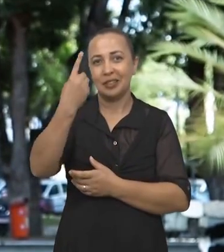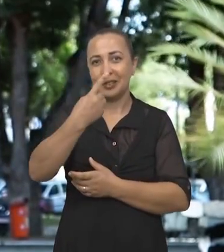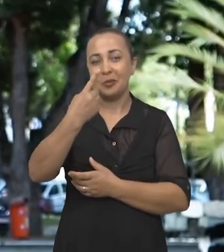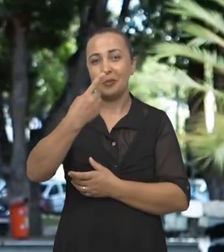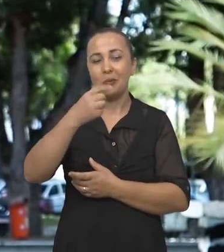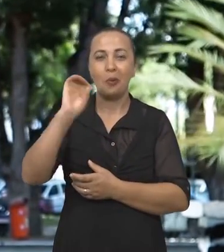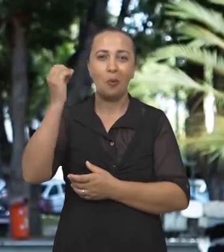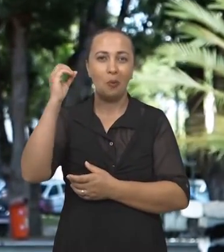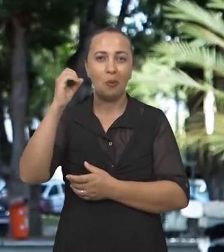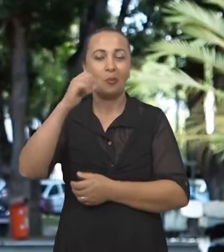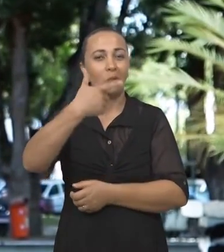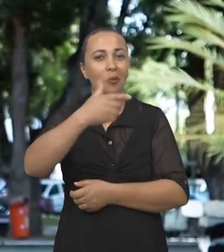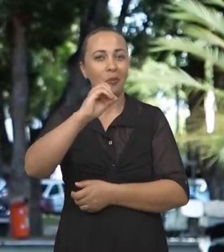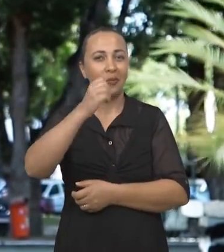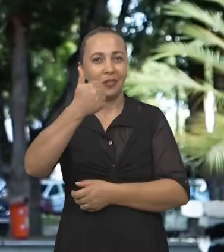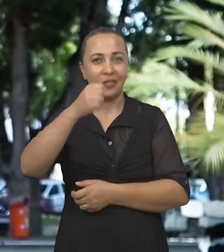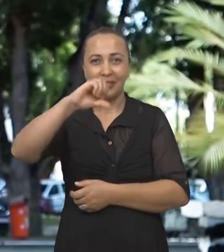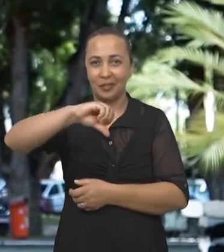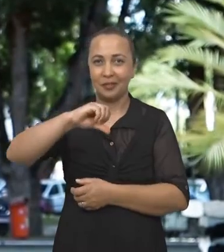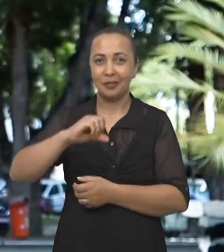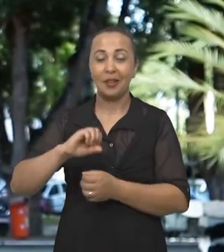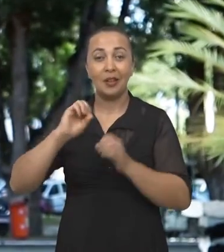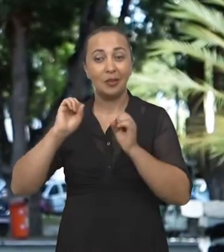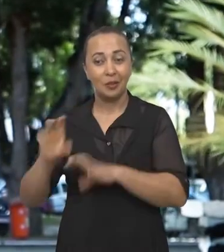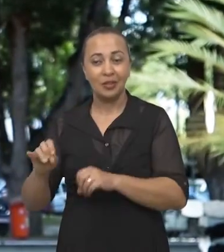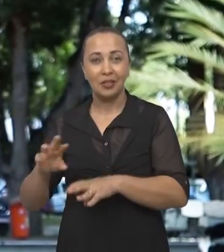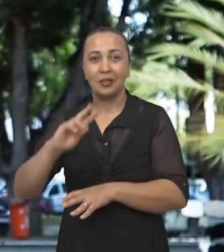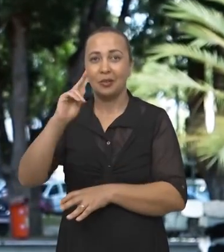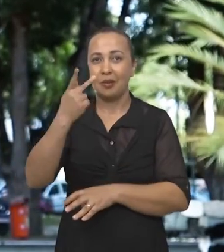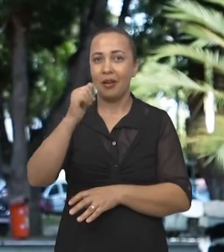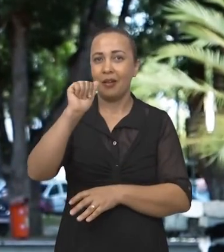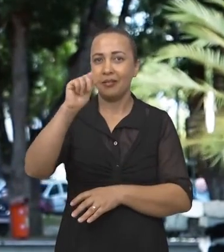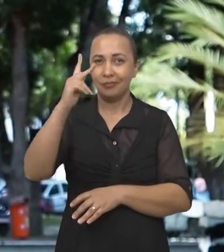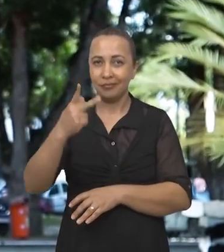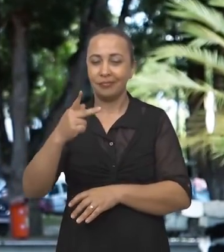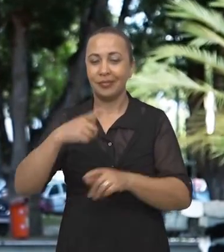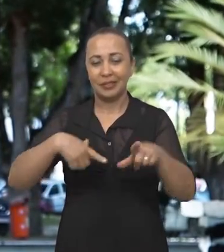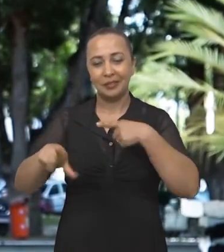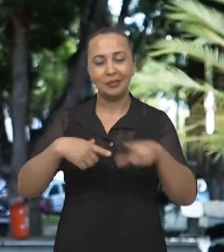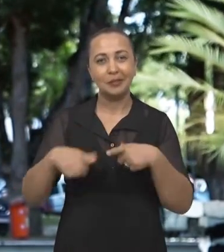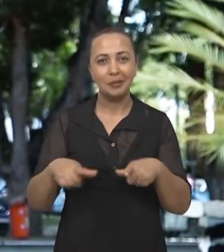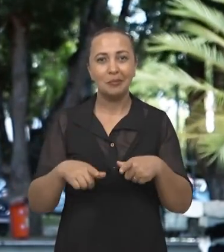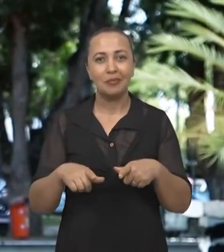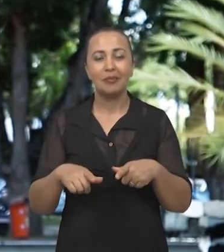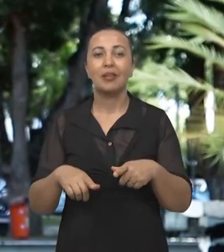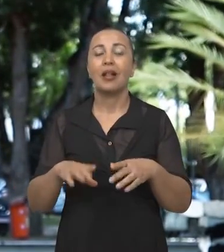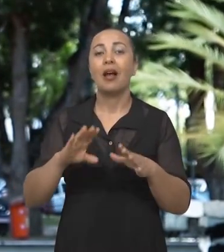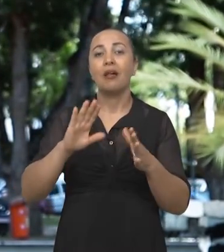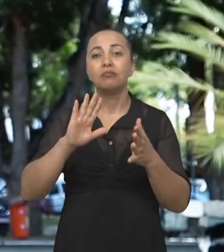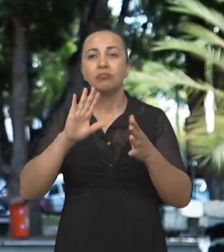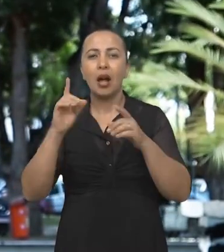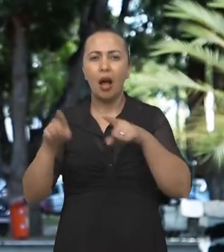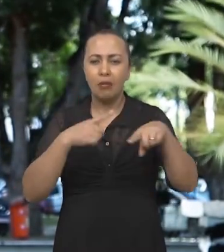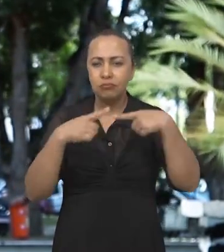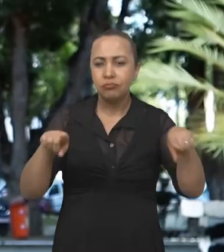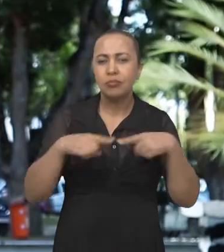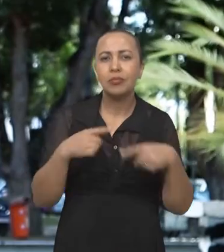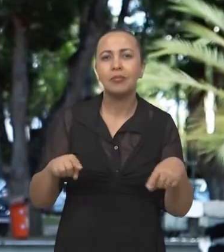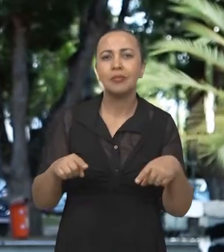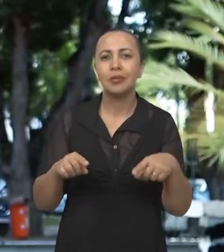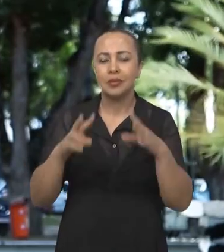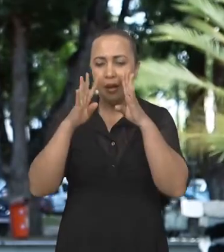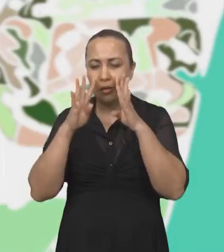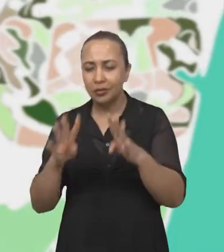de 2019. E o objetivo do Educa Rap naquela época, né, era trabalhar o rap ou hip hop na perspectiva